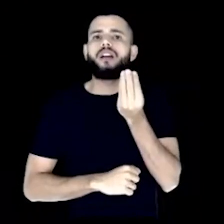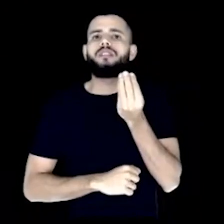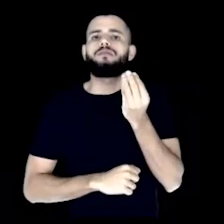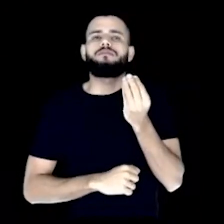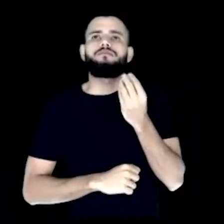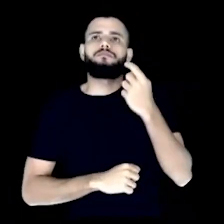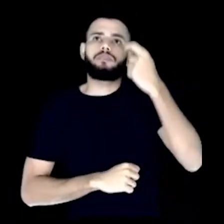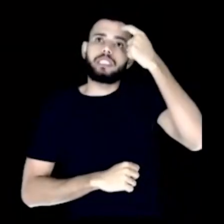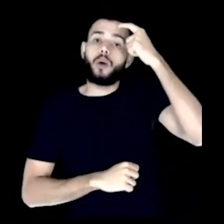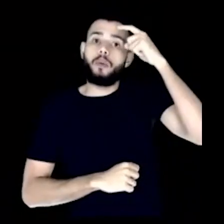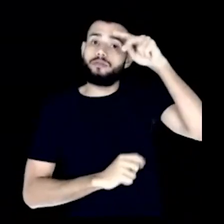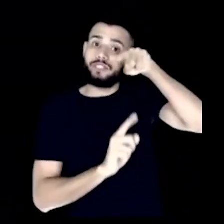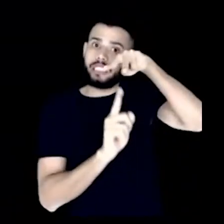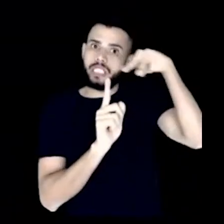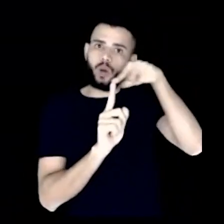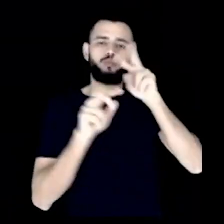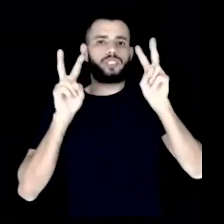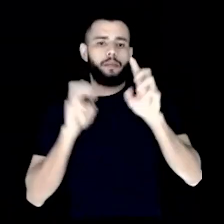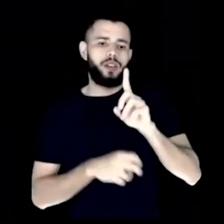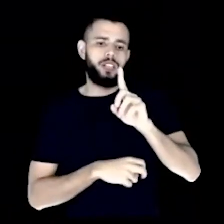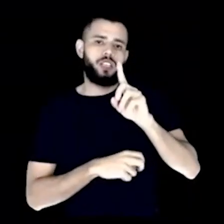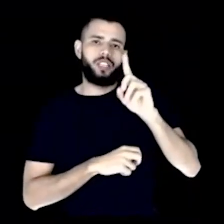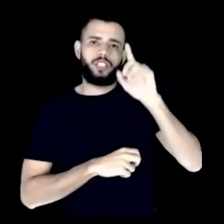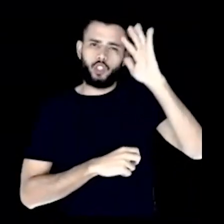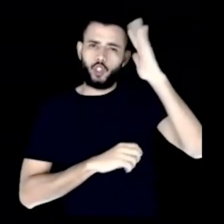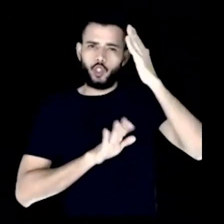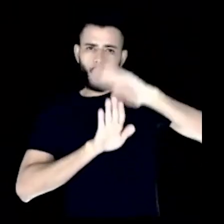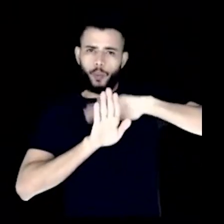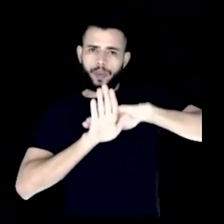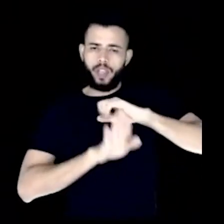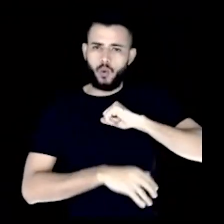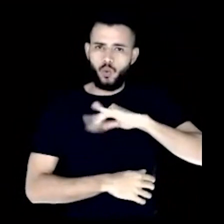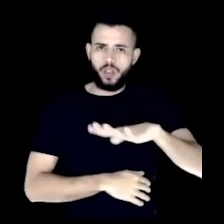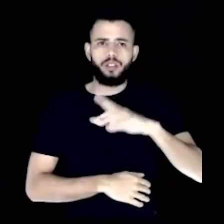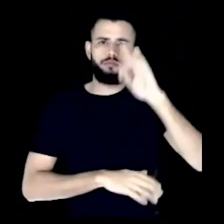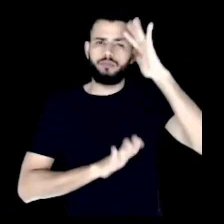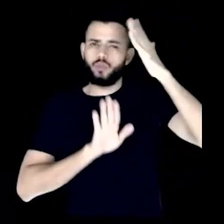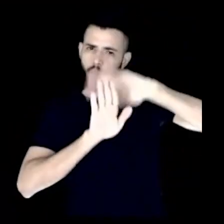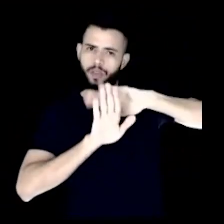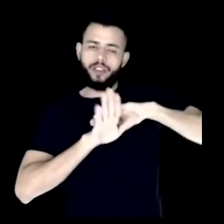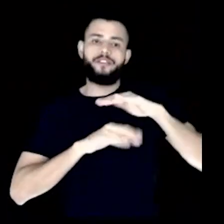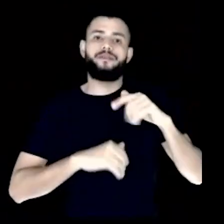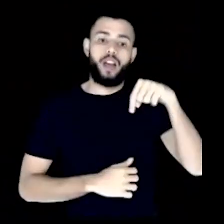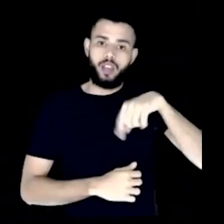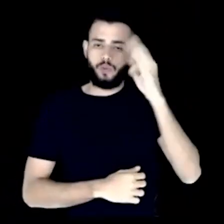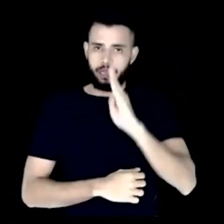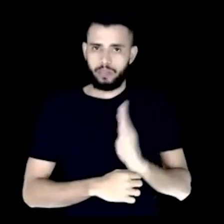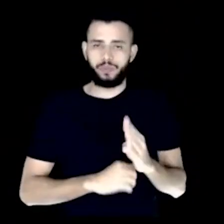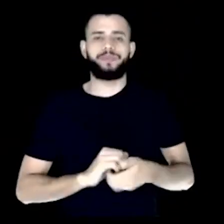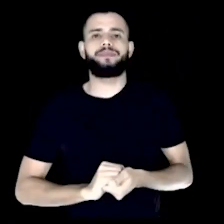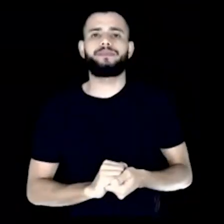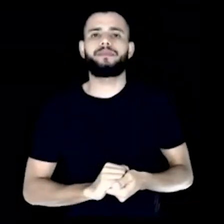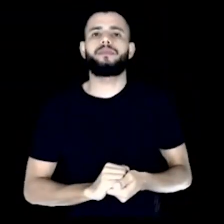tentar jogar alguma luz, alguma visão sobre esse tema da distopia queer, principalmente o tema das distopias queer feitas